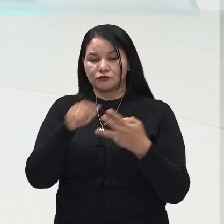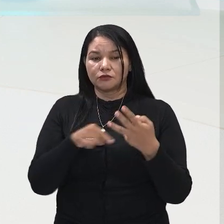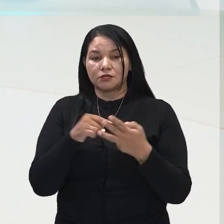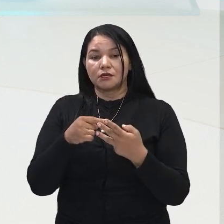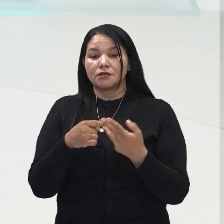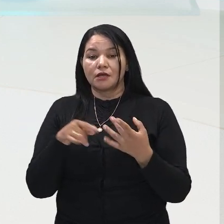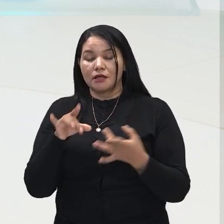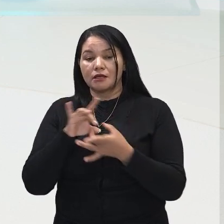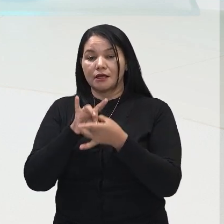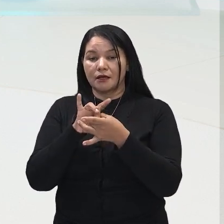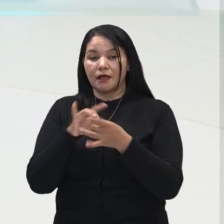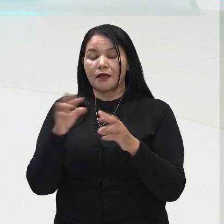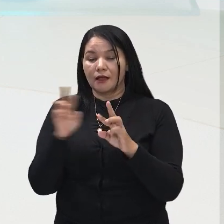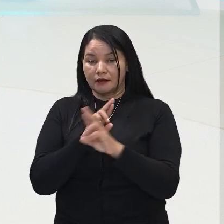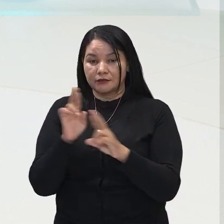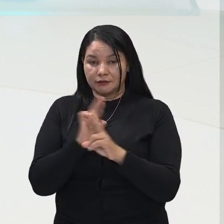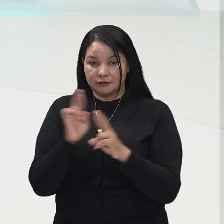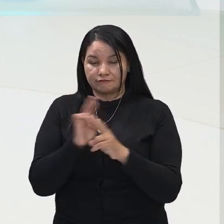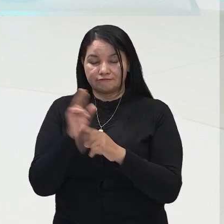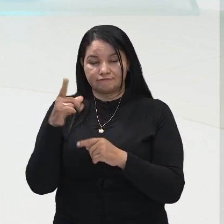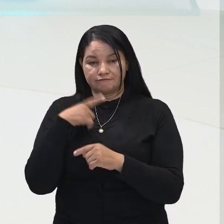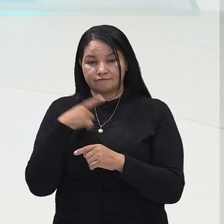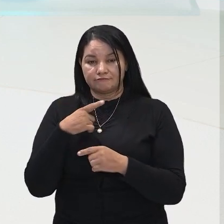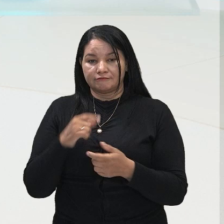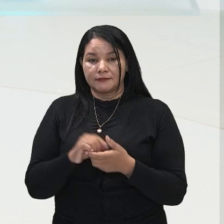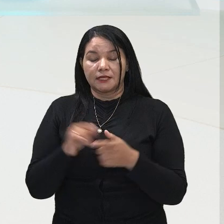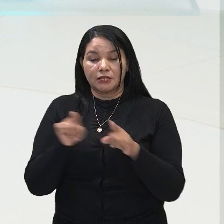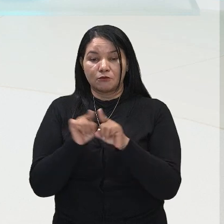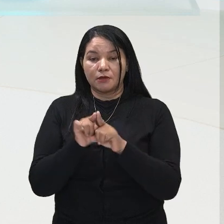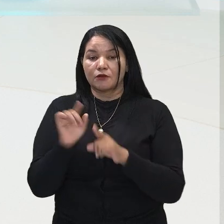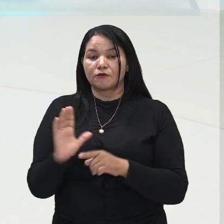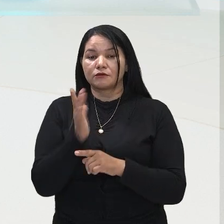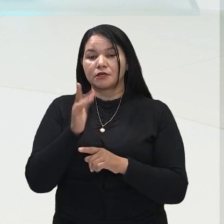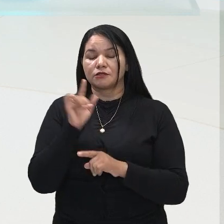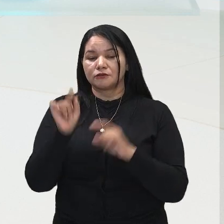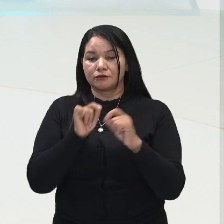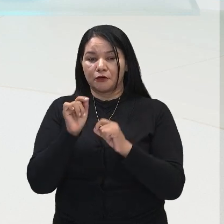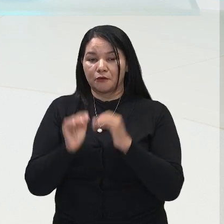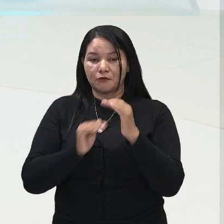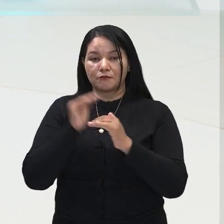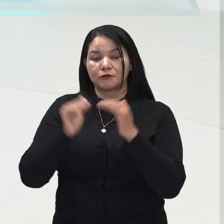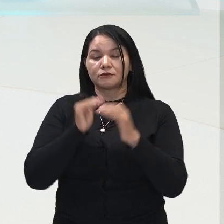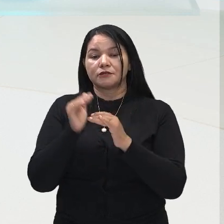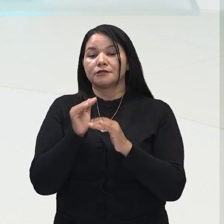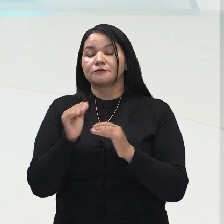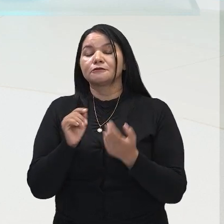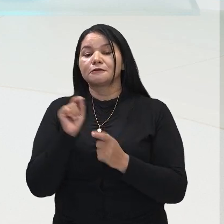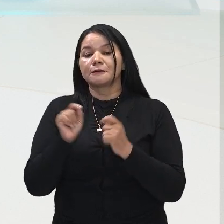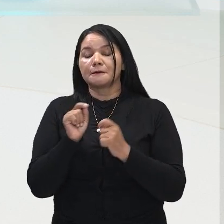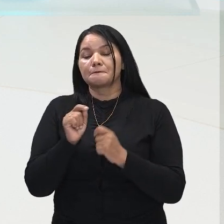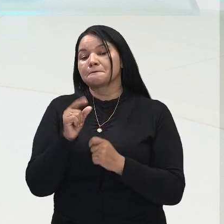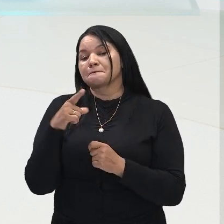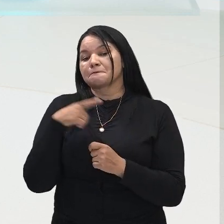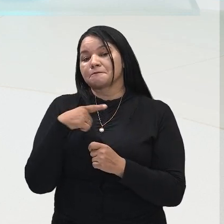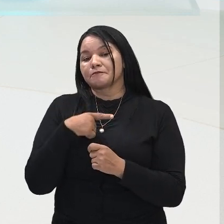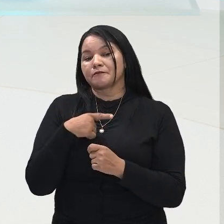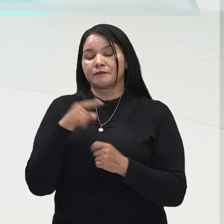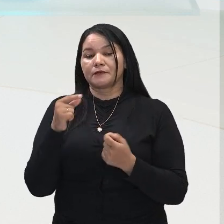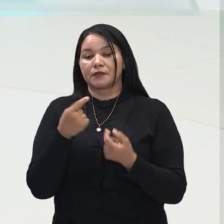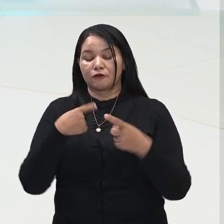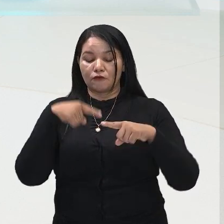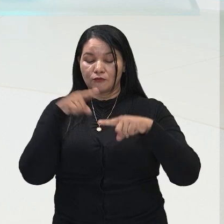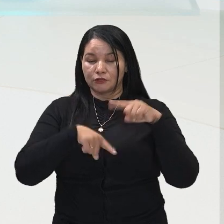relação. Nessa relação ocorre um processo cíclico, onde existe um